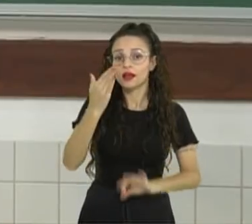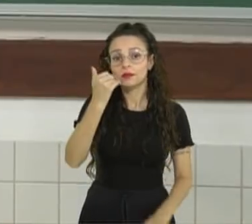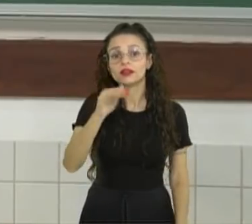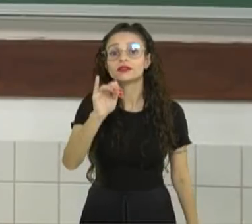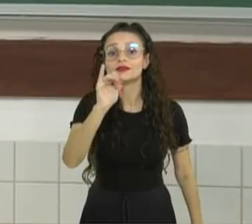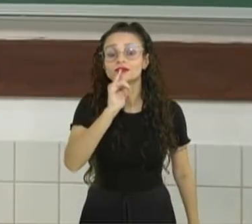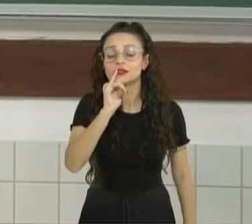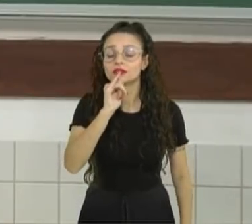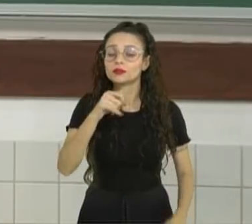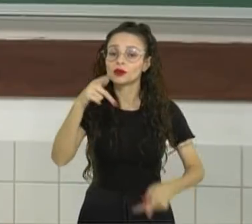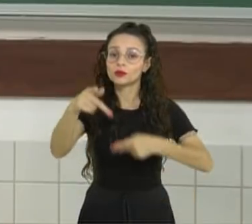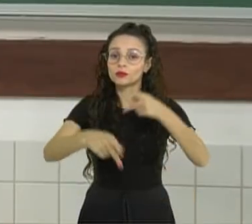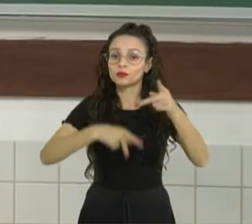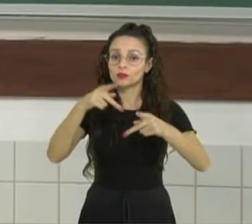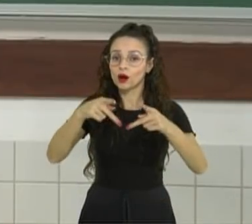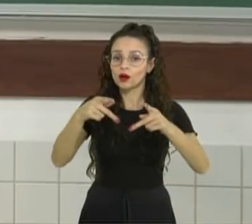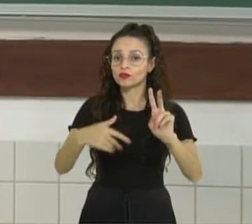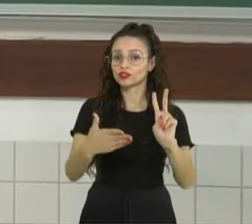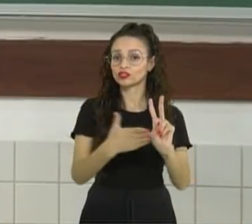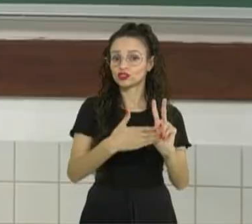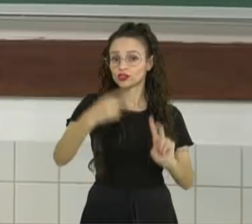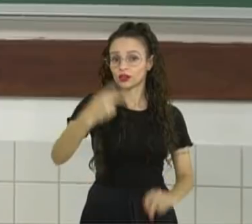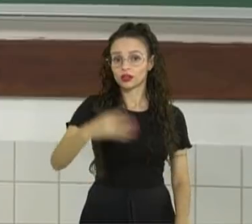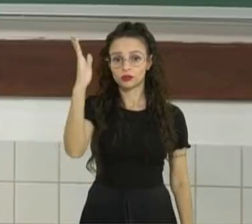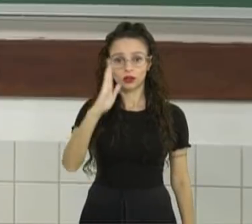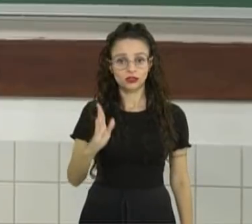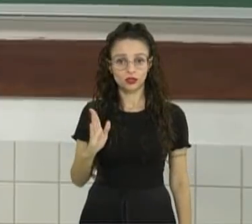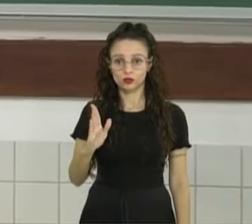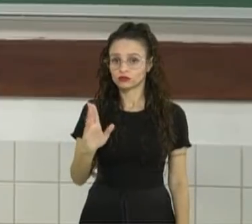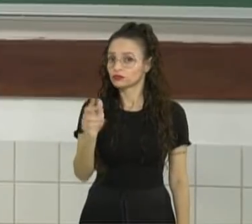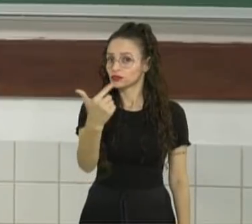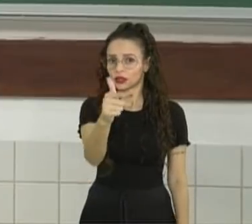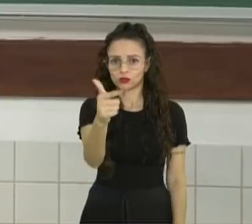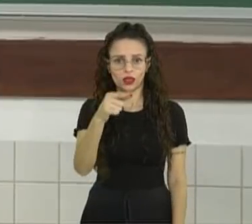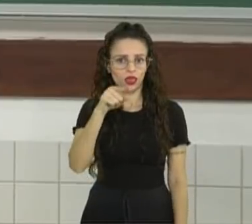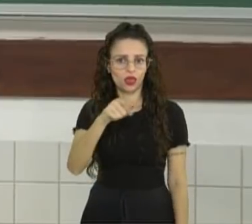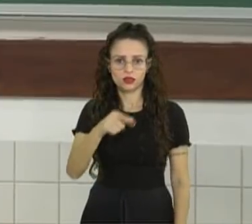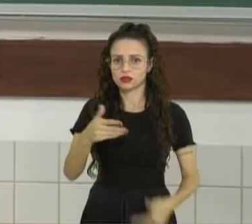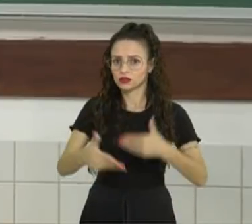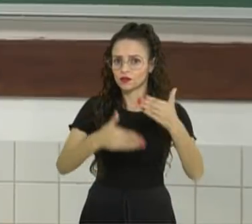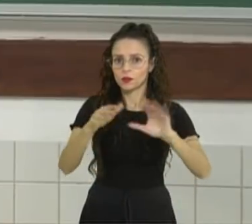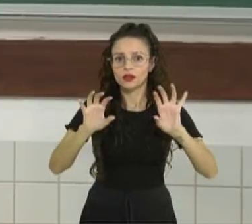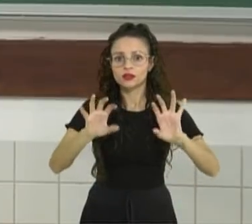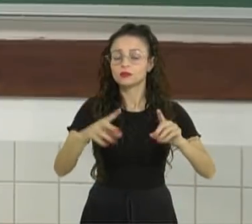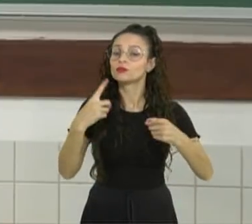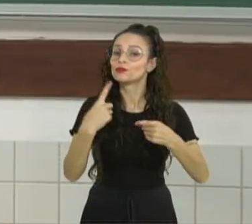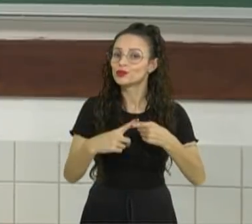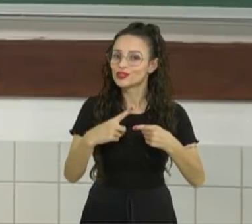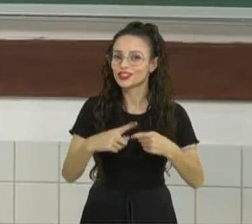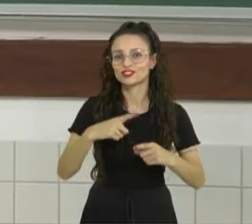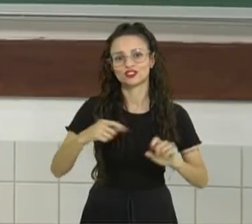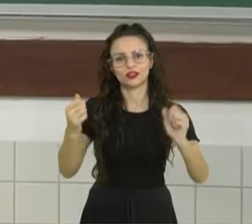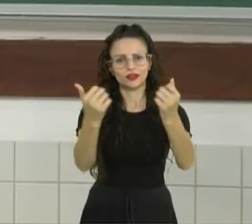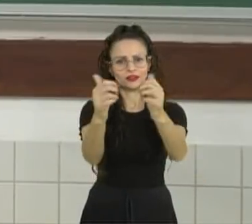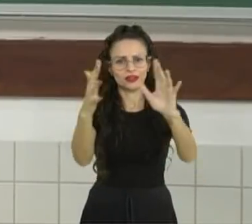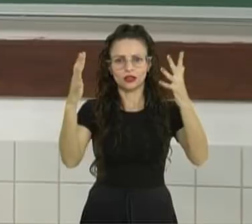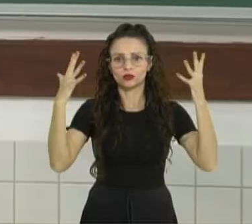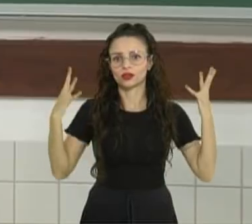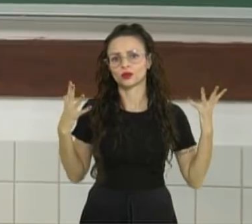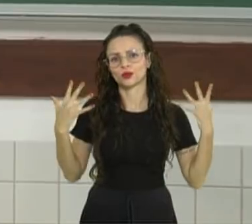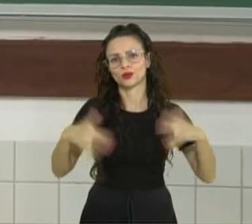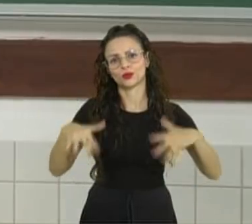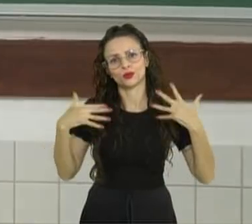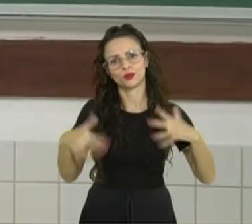exemplo, os povos indígenas do Brasil não passaram por essa linha de desenvolvimento, porque tinha uma natureza extremamente